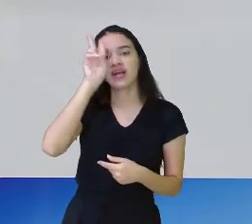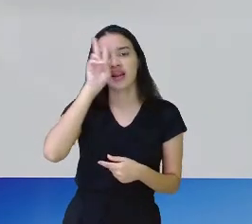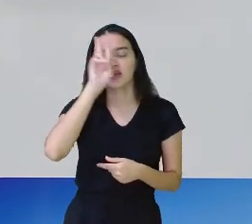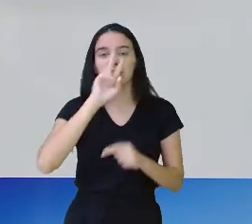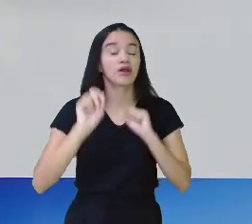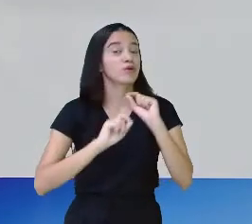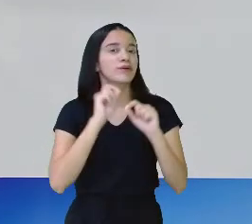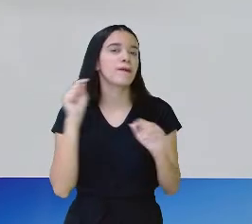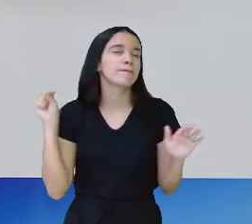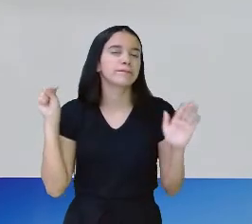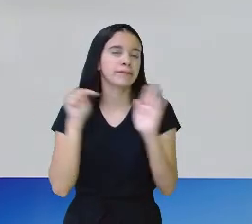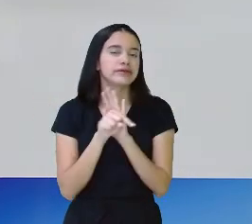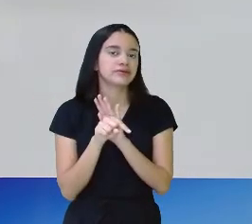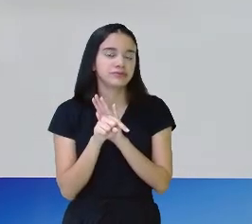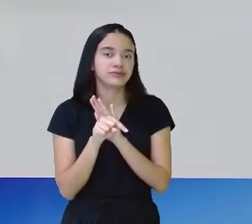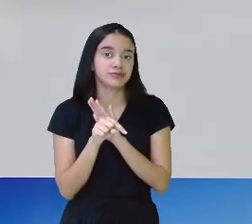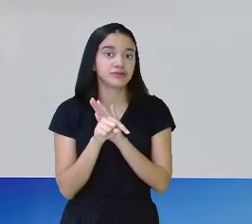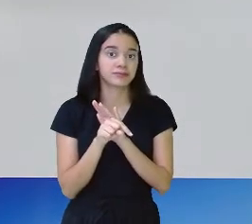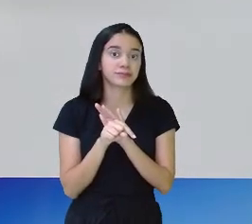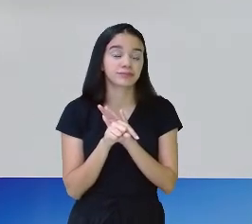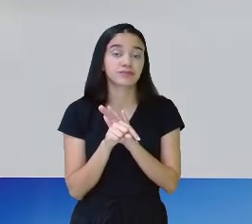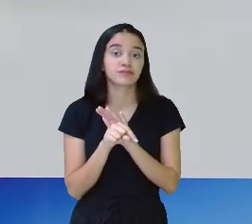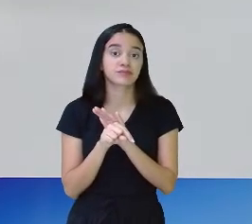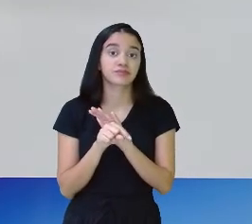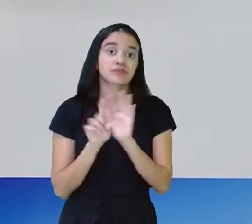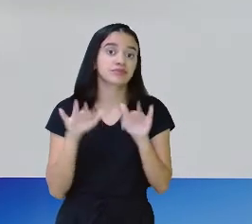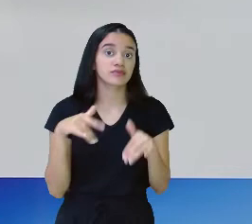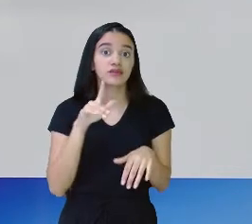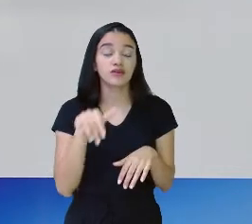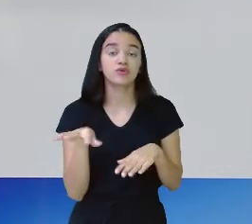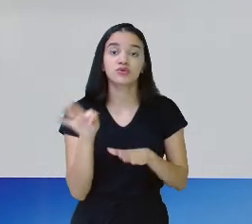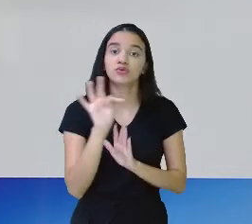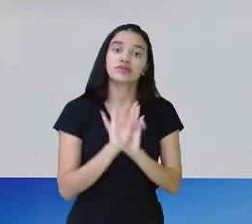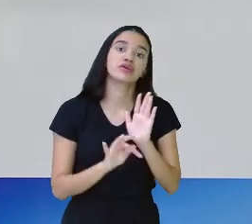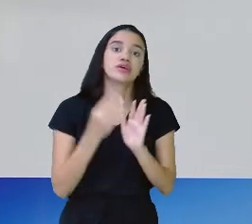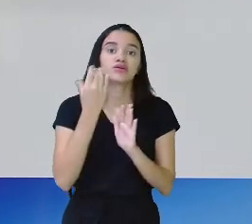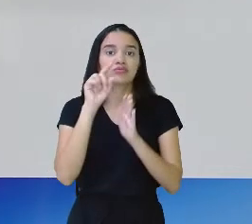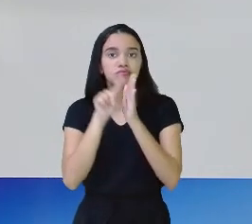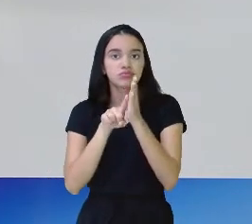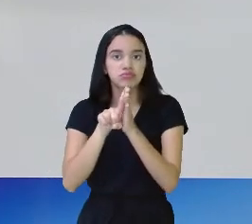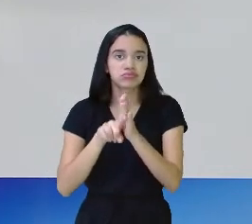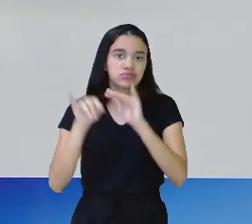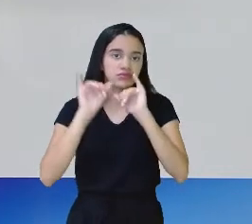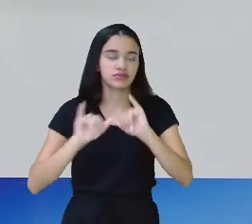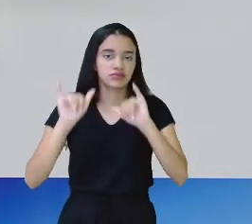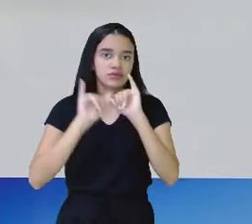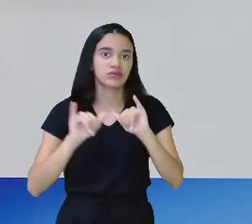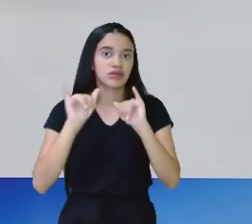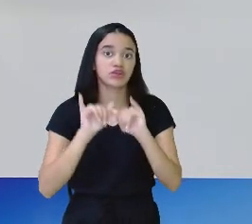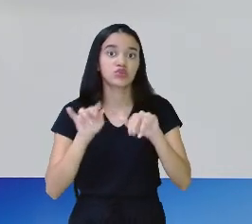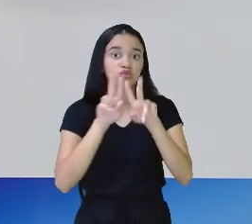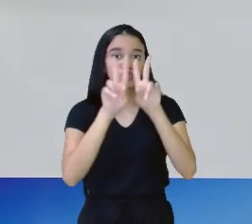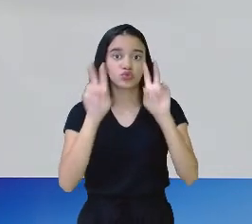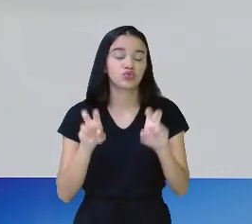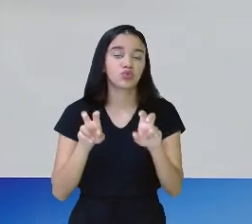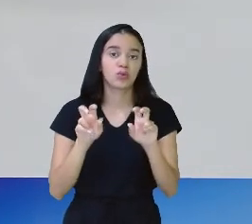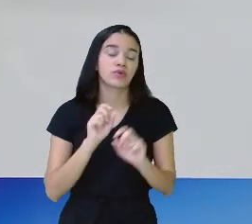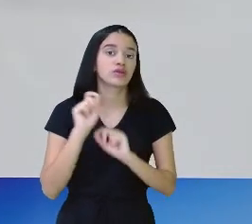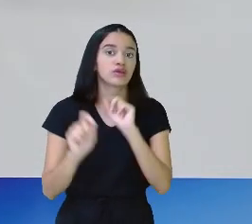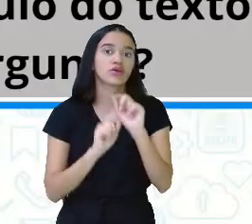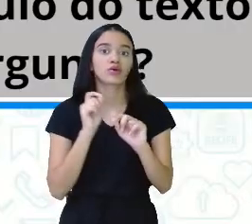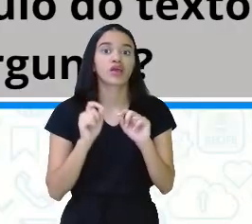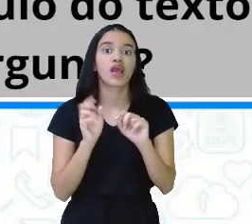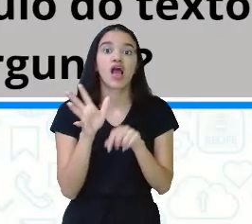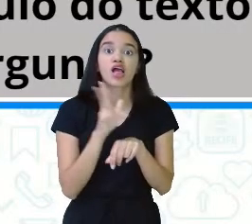uma pergunta aí, um pedacinho de um texto de divulgação científica que fala sobre a varíola dos